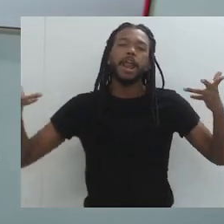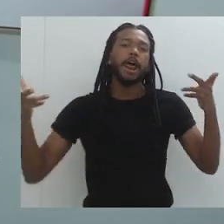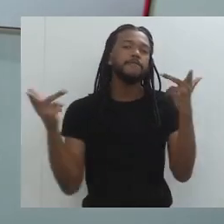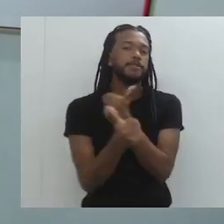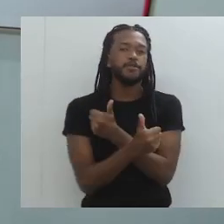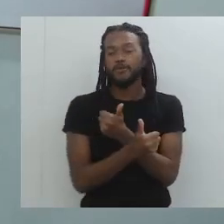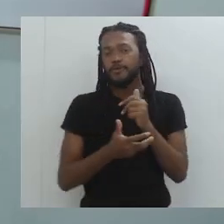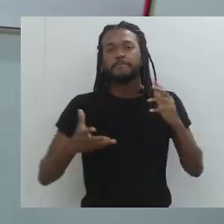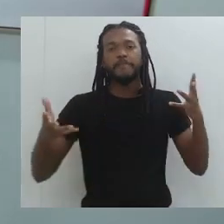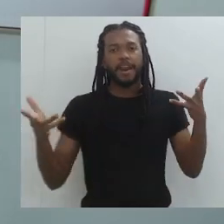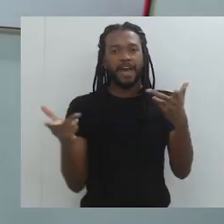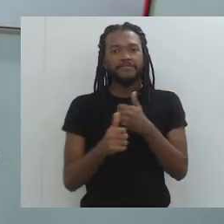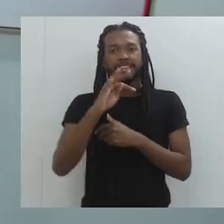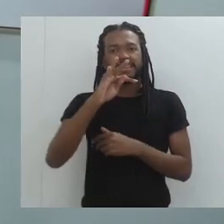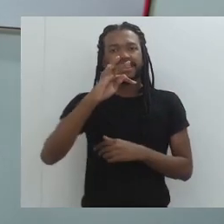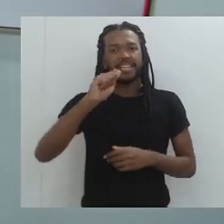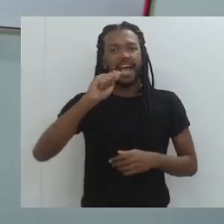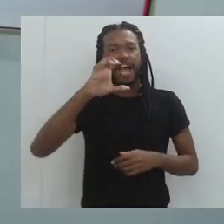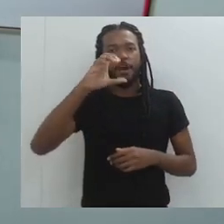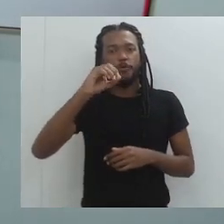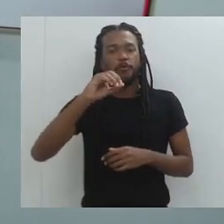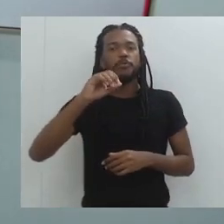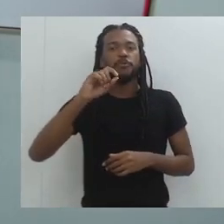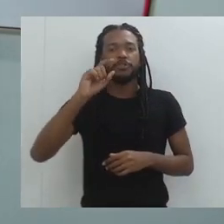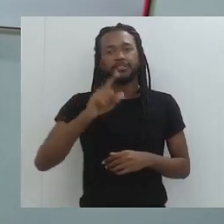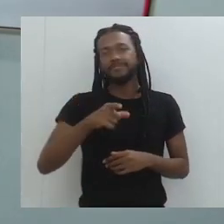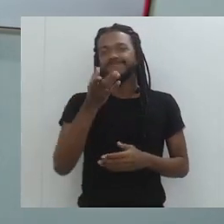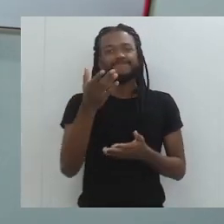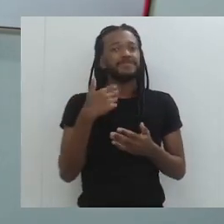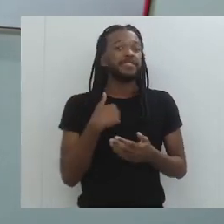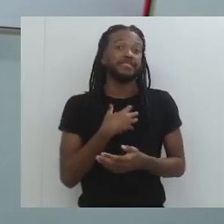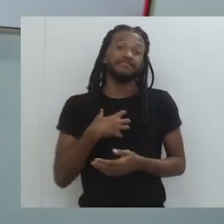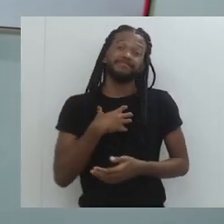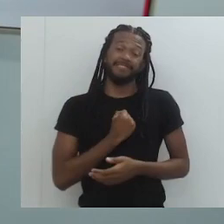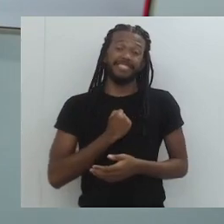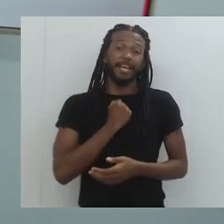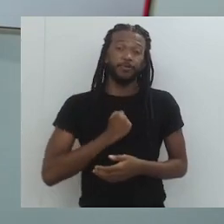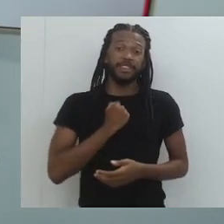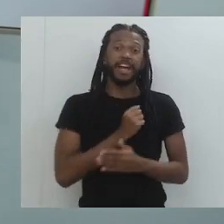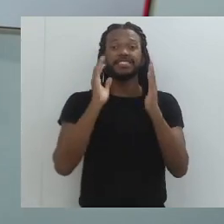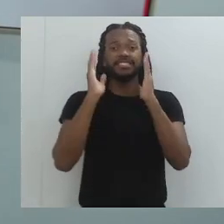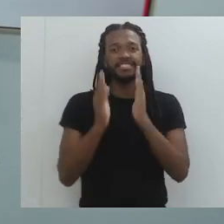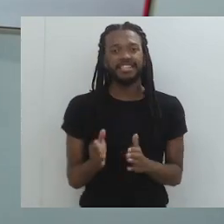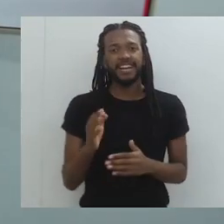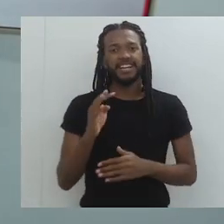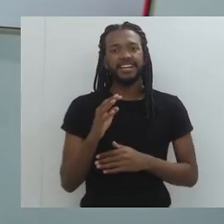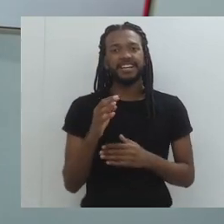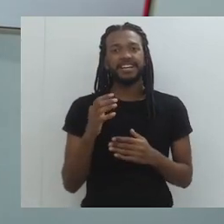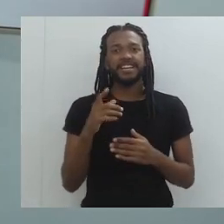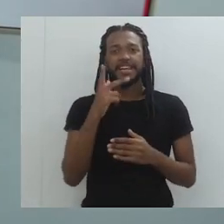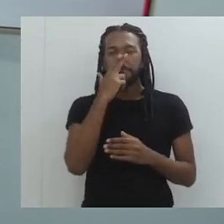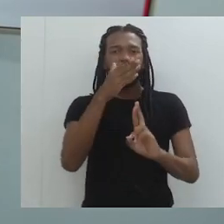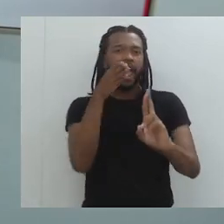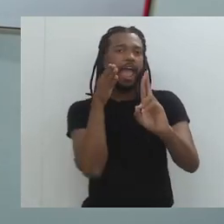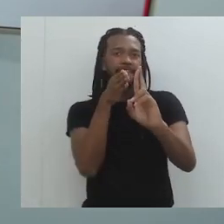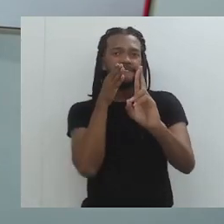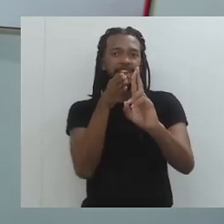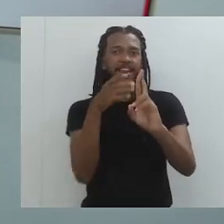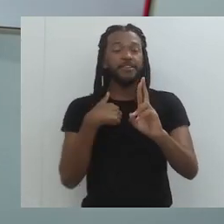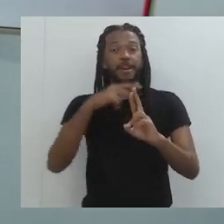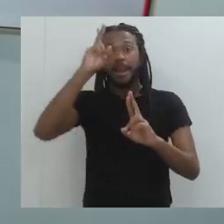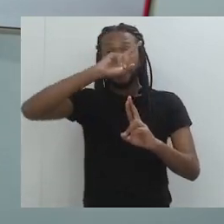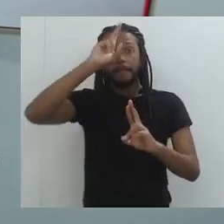minha gente. O taco era muito. Poxa, eu sinto saudades aí. É uma referência. Eu estou